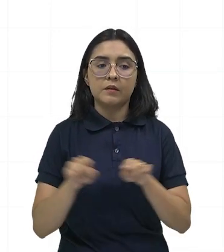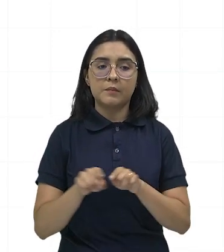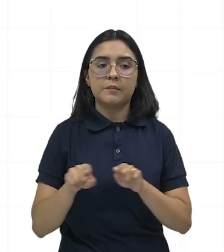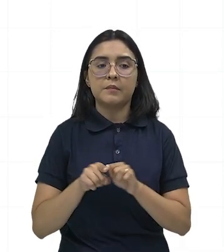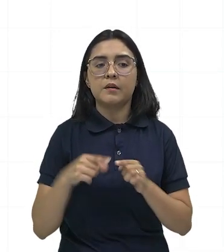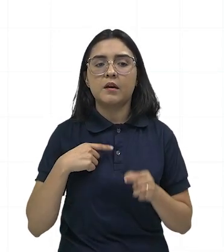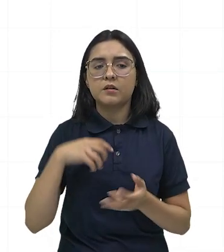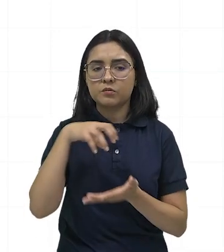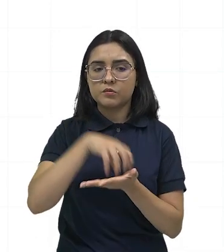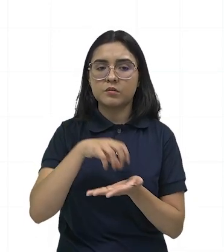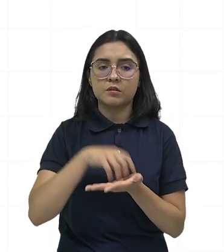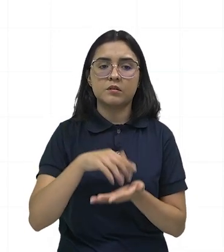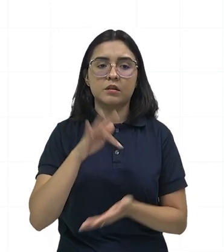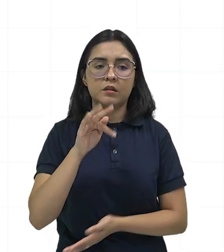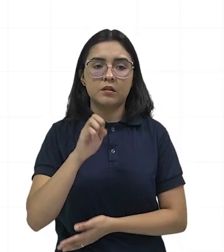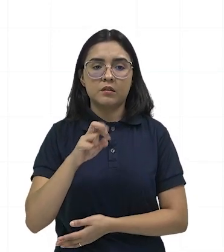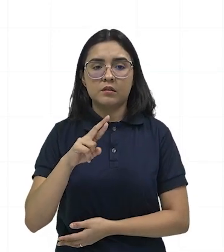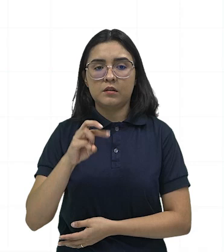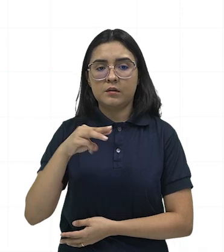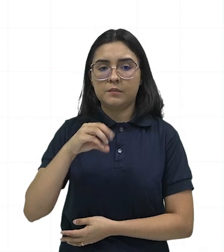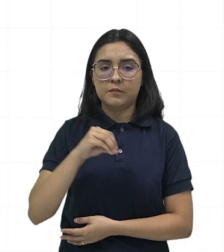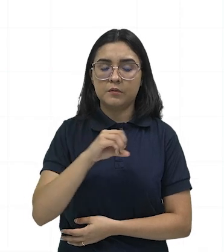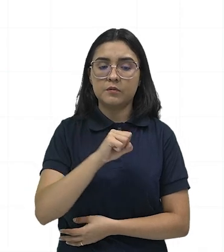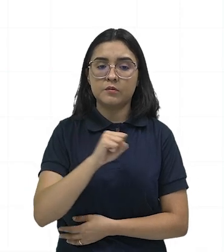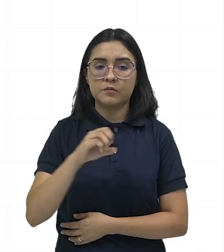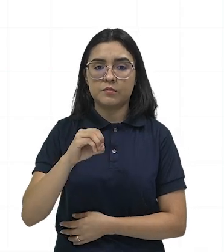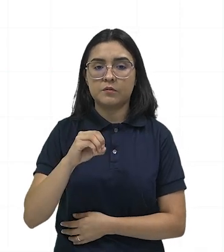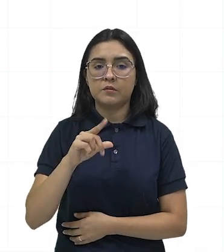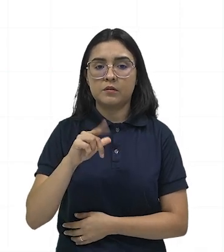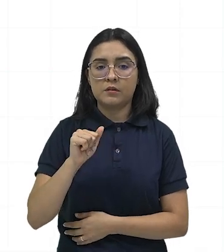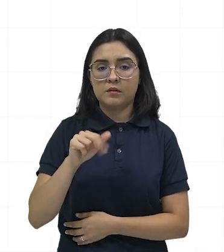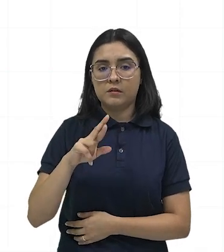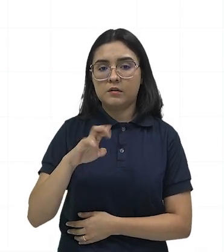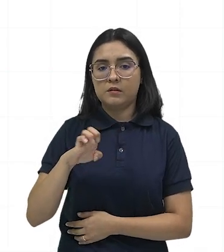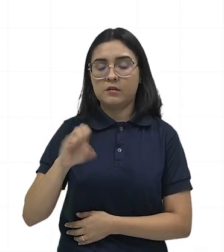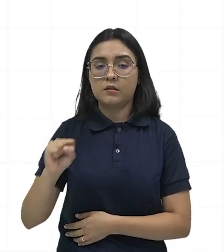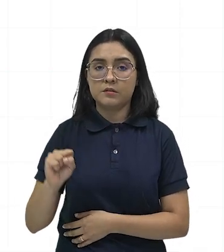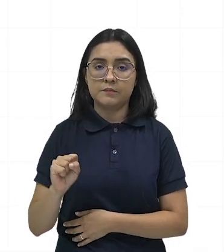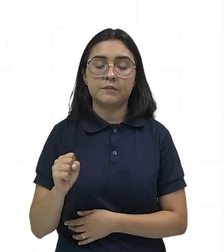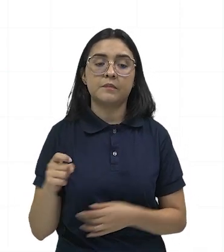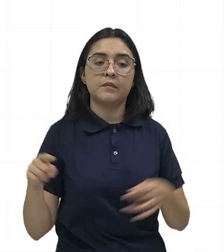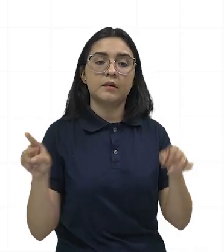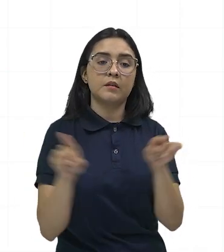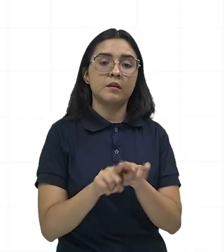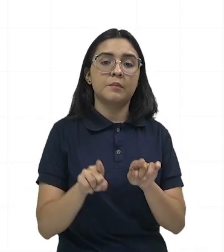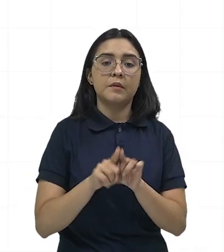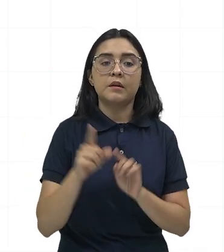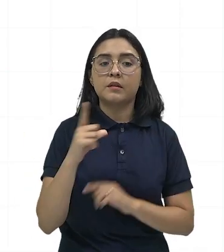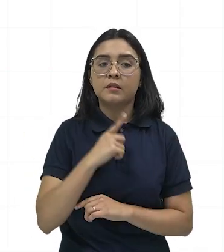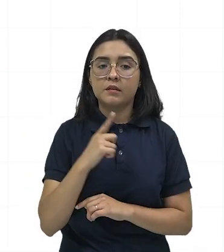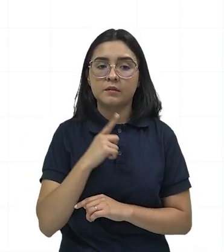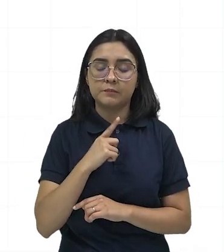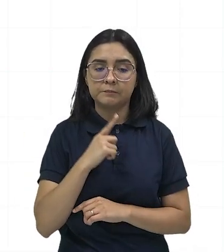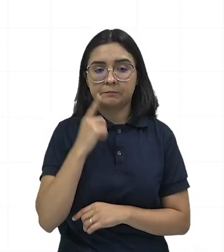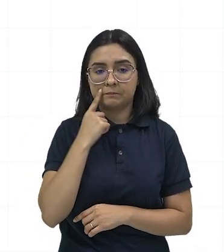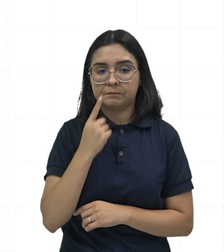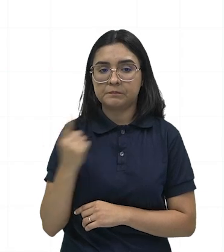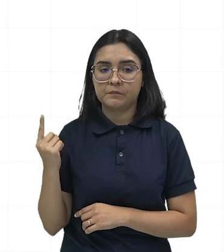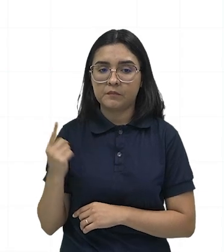termossolares, né? Além da captação da energia solar por meio de placas solares, existem também as